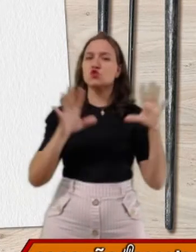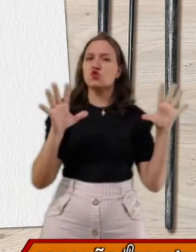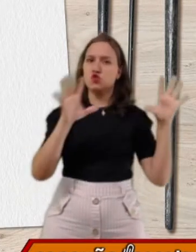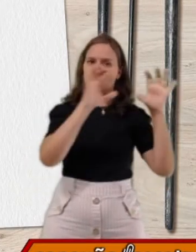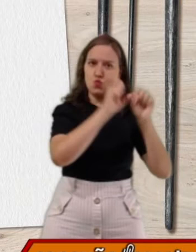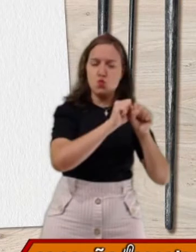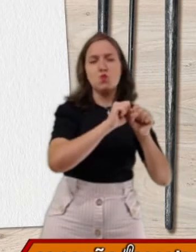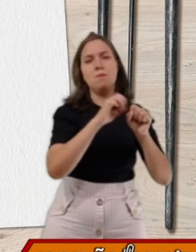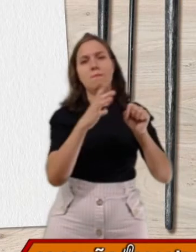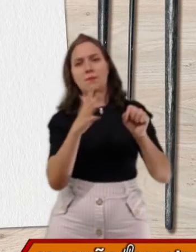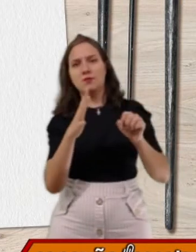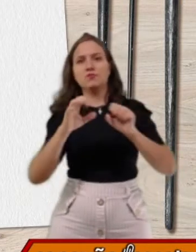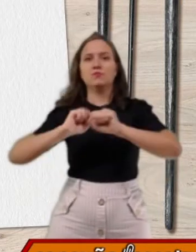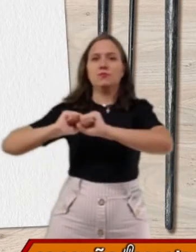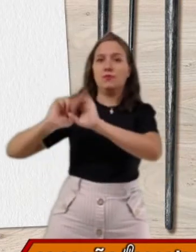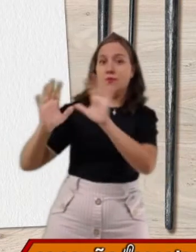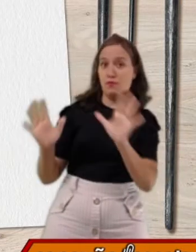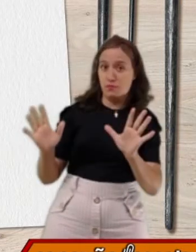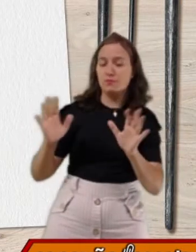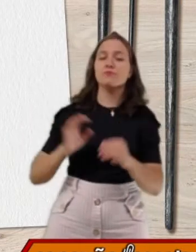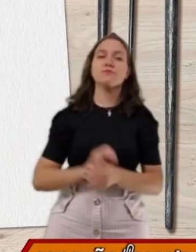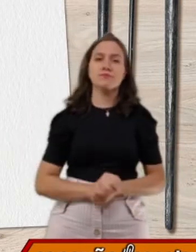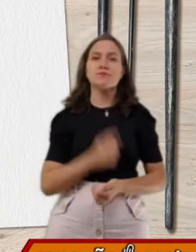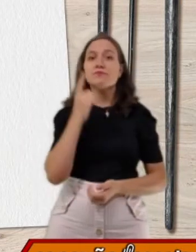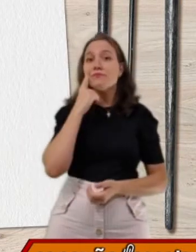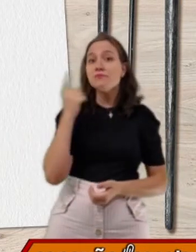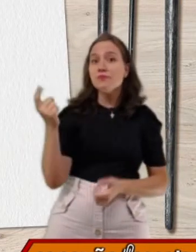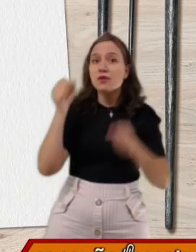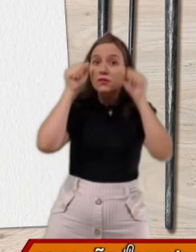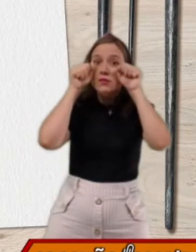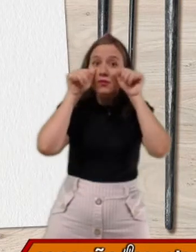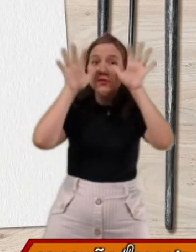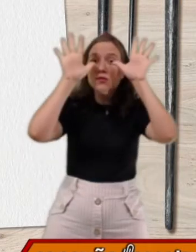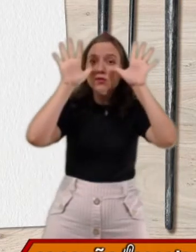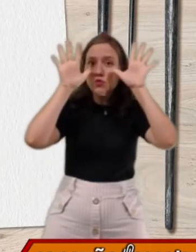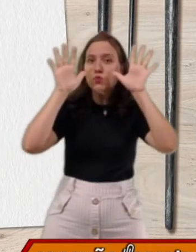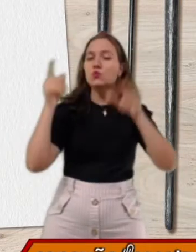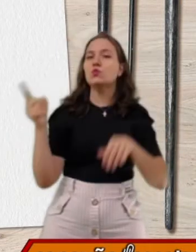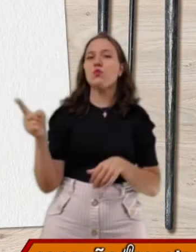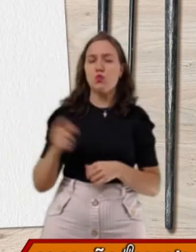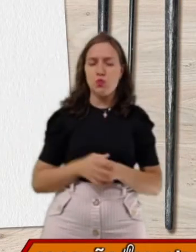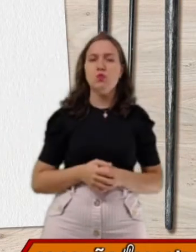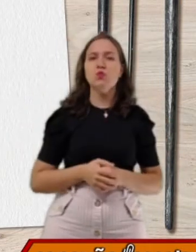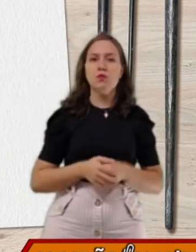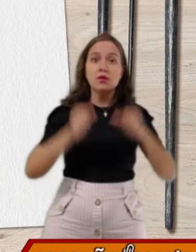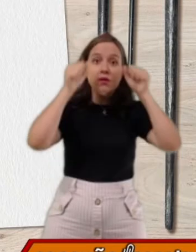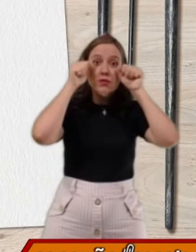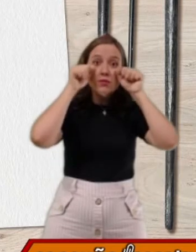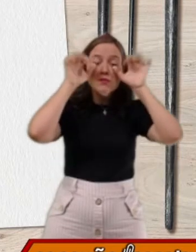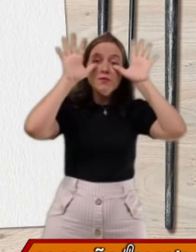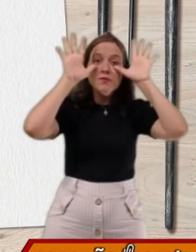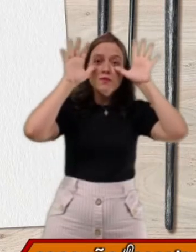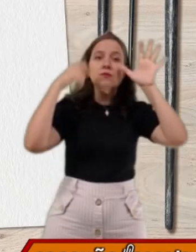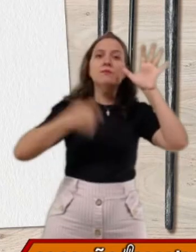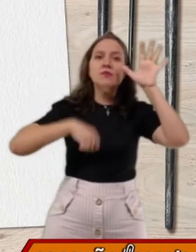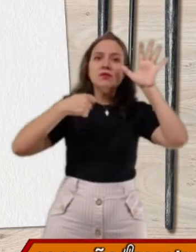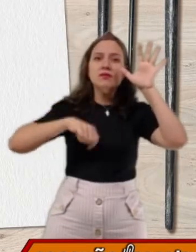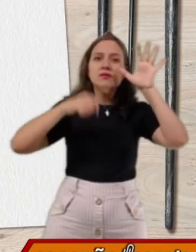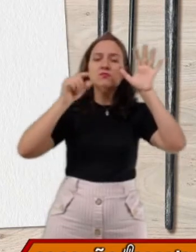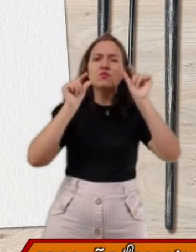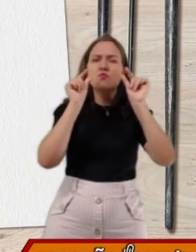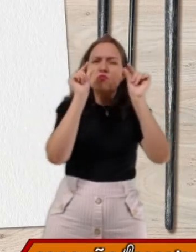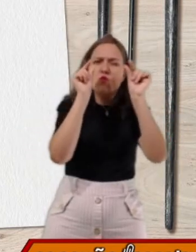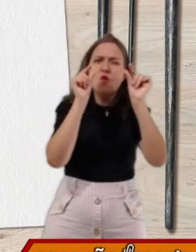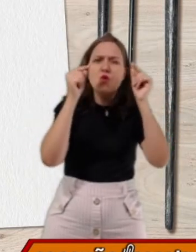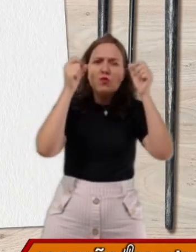menos escuro médio e clarinho tá vendo os nossos filhos Então se eles vão fazer uma sombrinha só